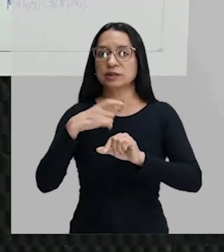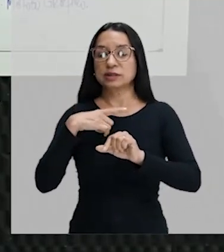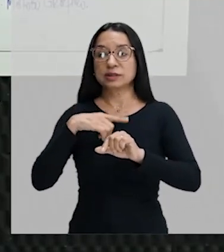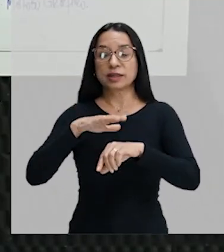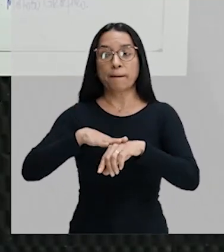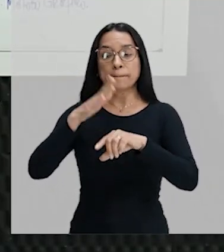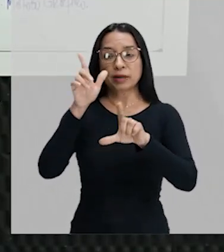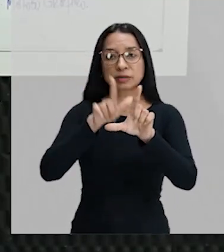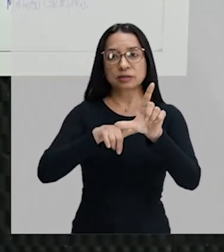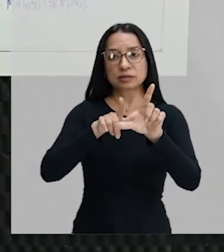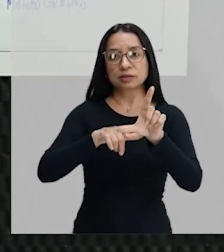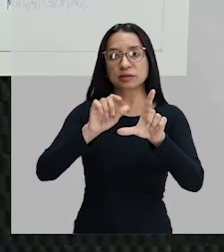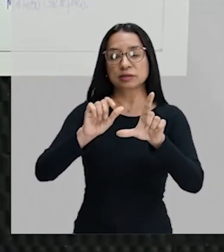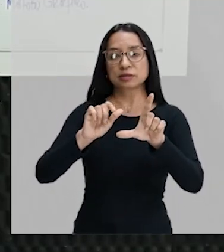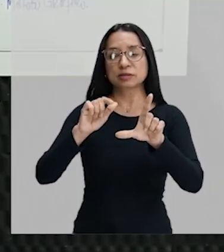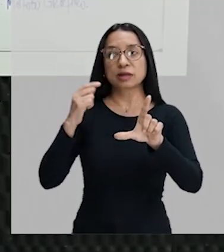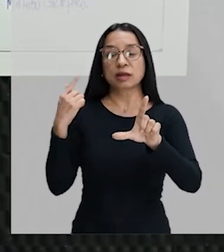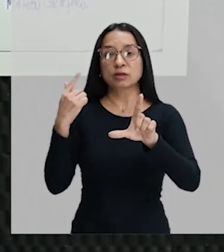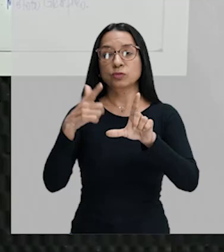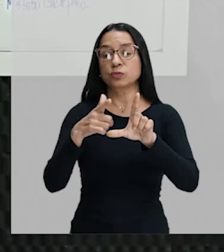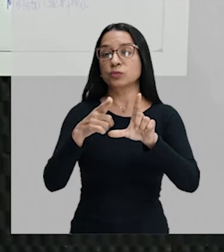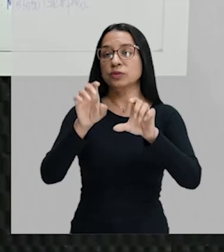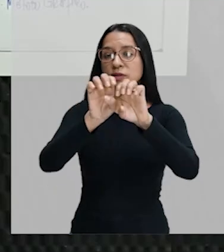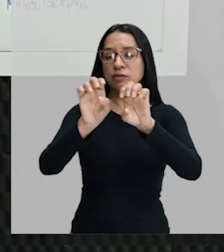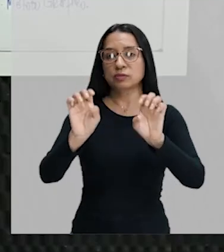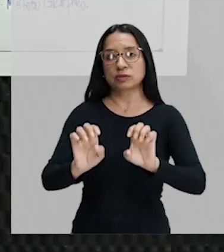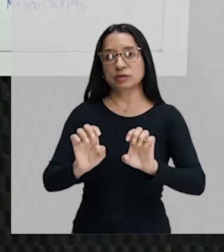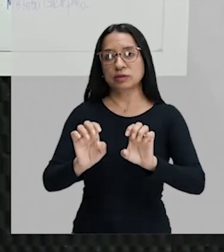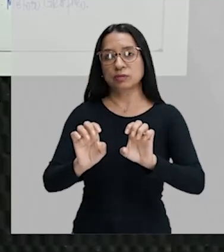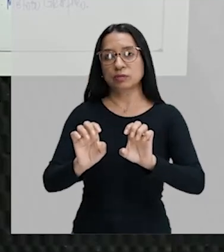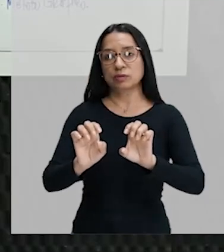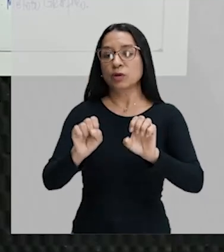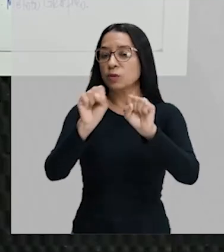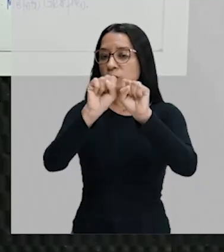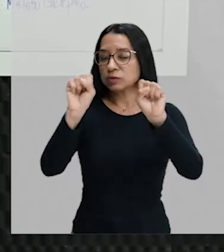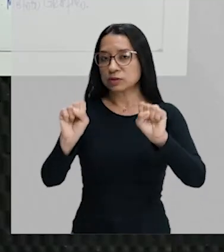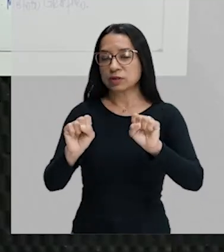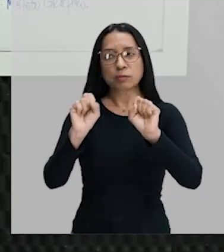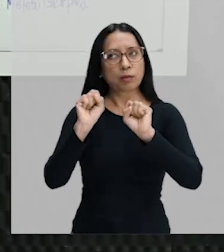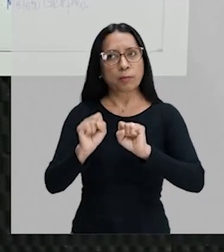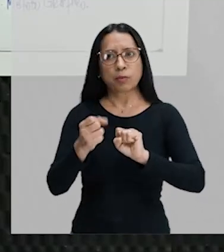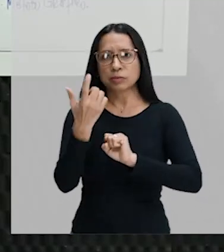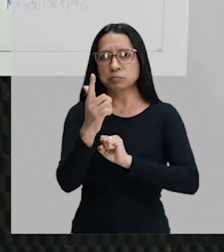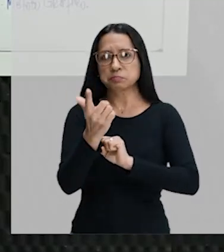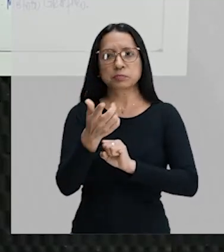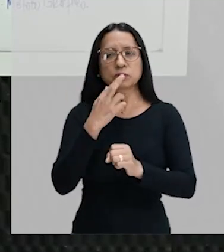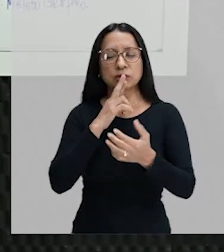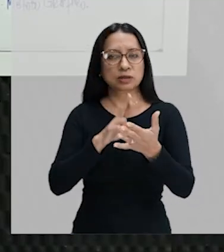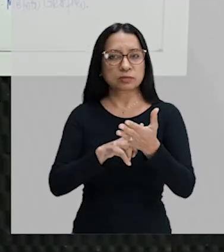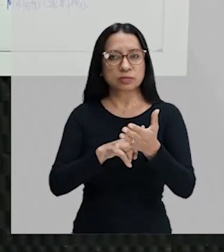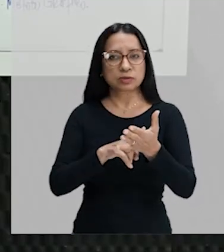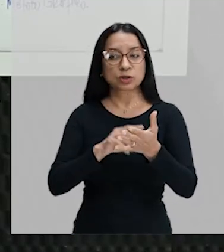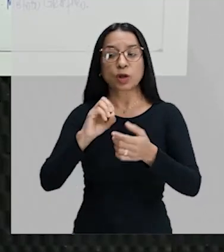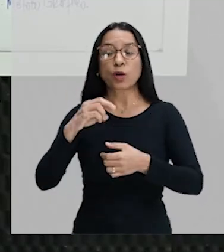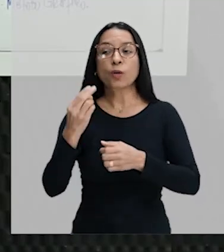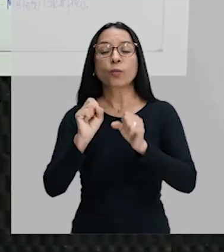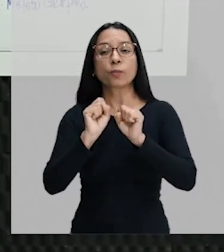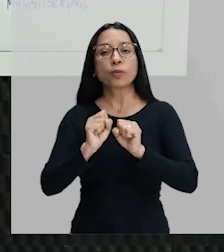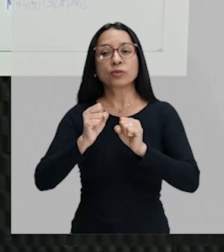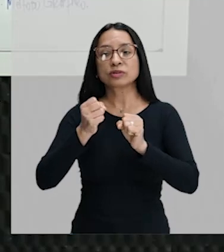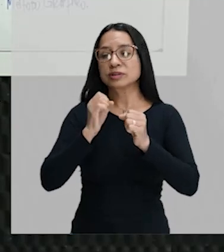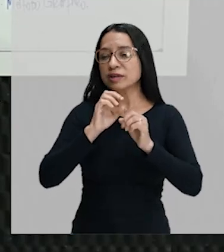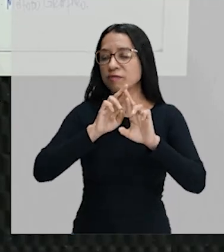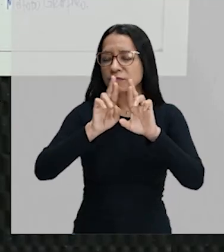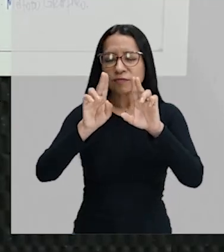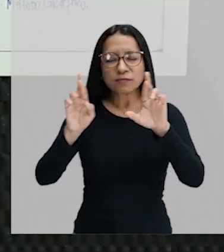que equações, a gente vai ver que esse sistema ele pode ser que ele não tenha solução, ou pode ser que ele tenha infinitas soluções.